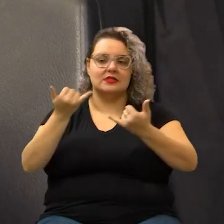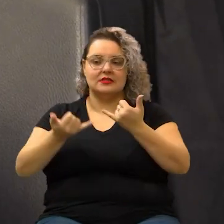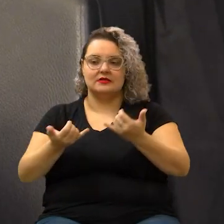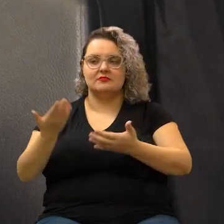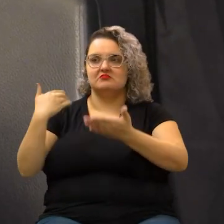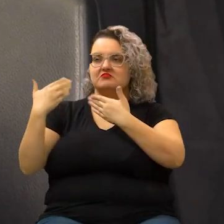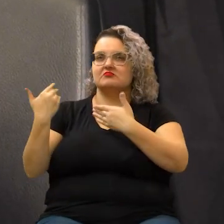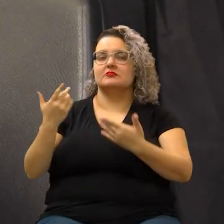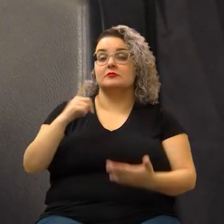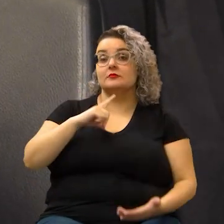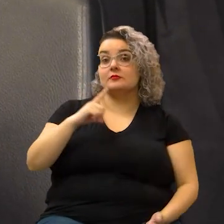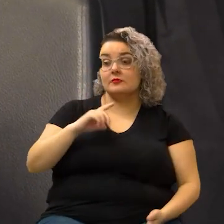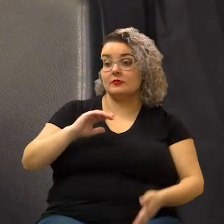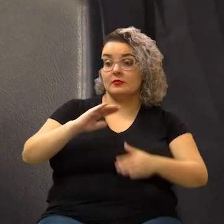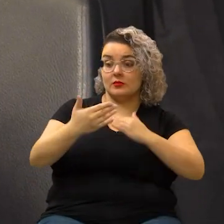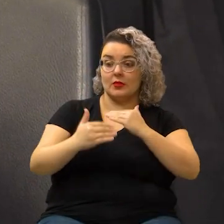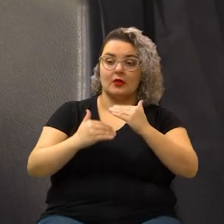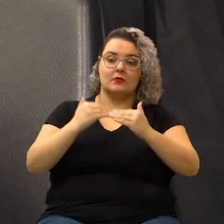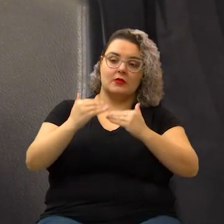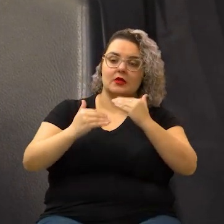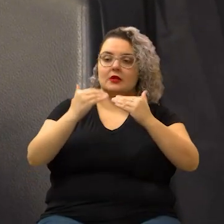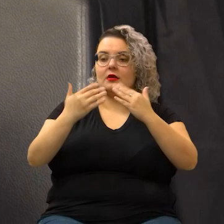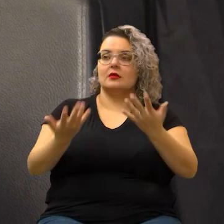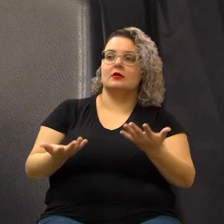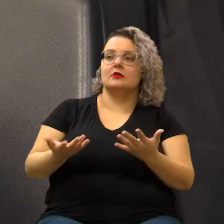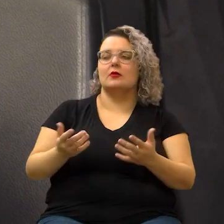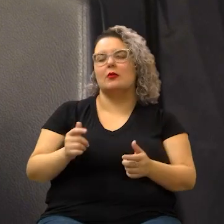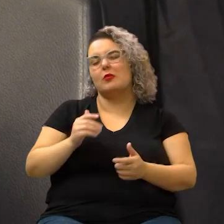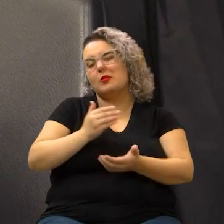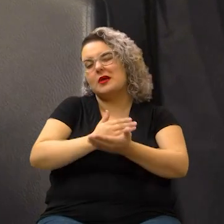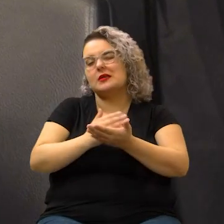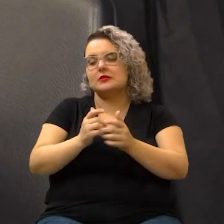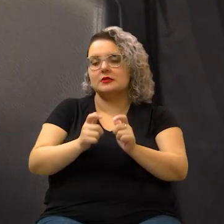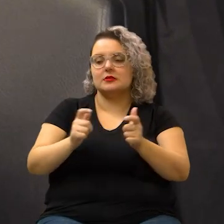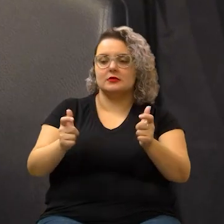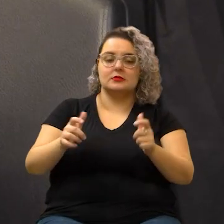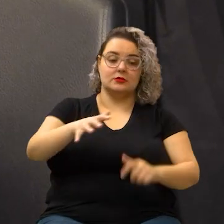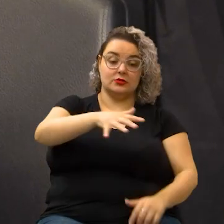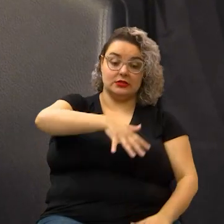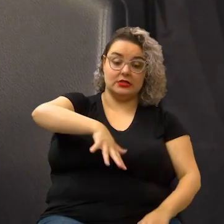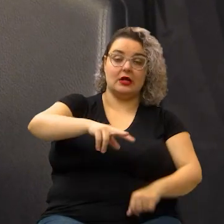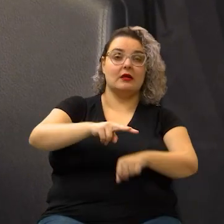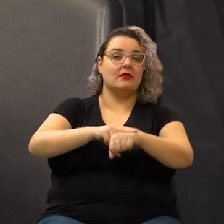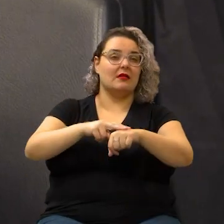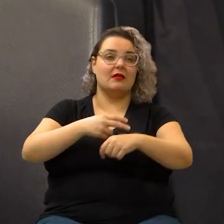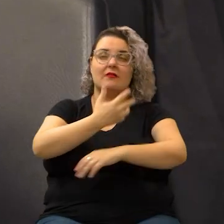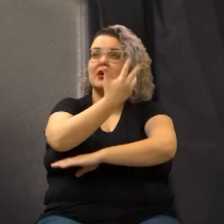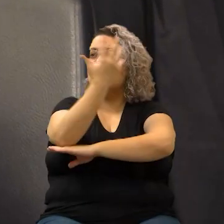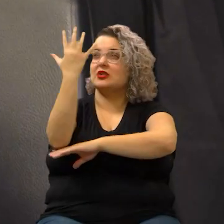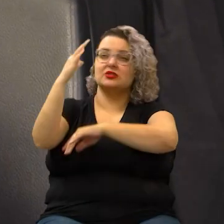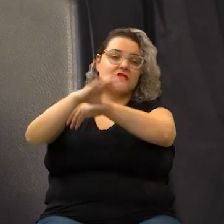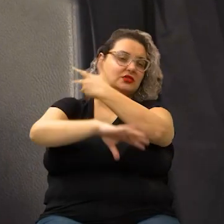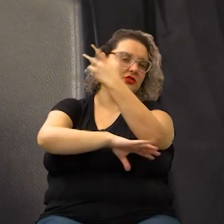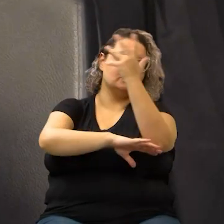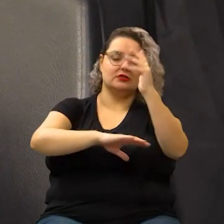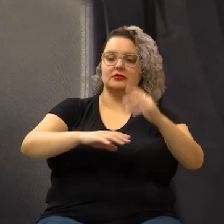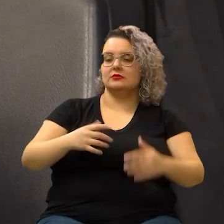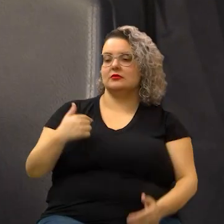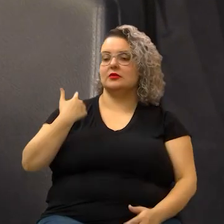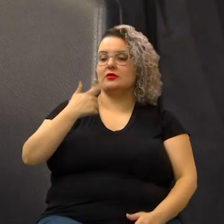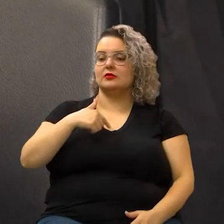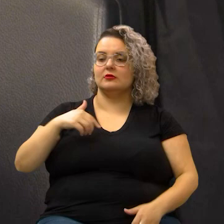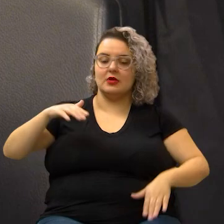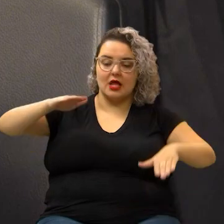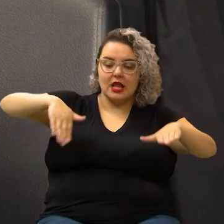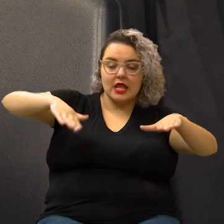brincar. Naquela época tinha os bairros em desenvolvimento ali ainda, né? Então tinha bastante área verde, mata, a gente ia